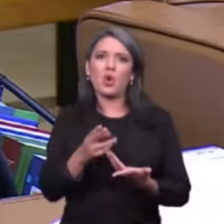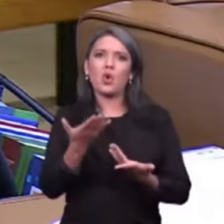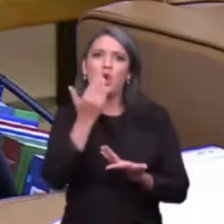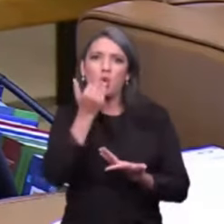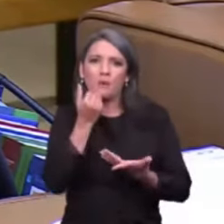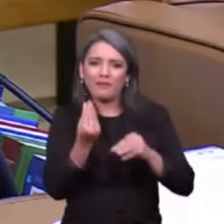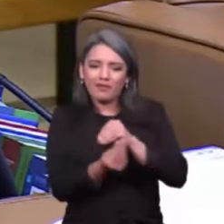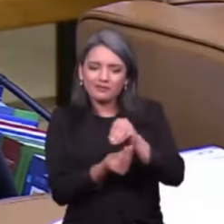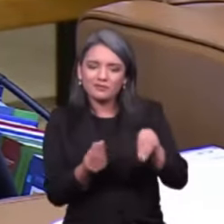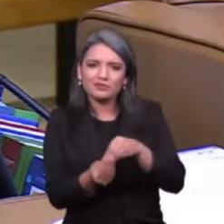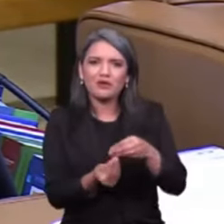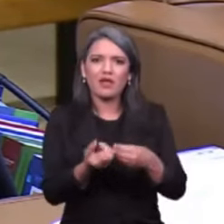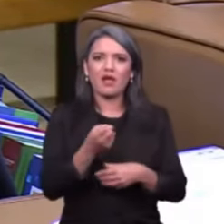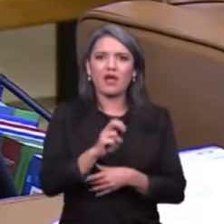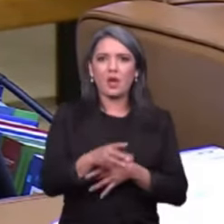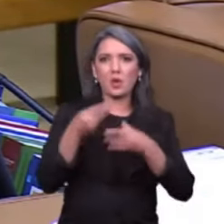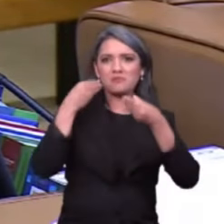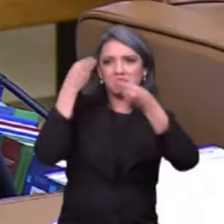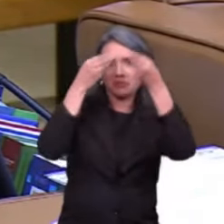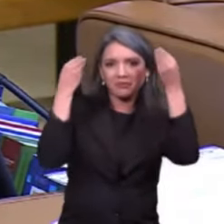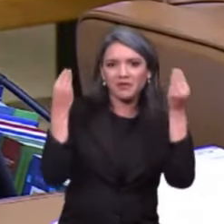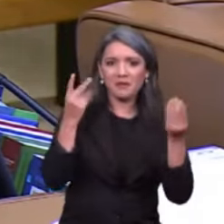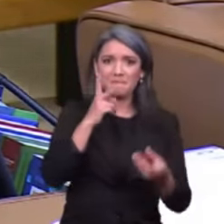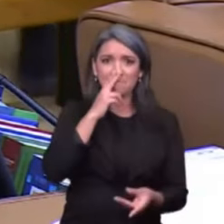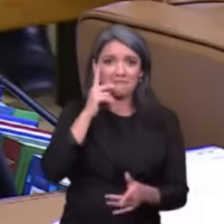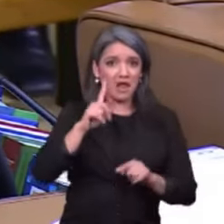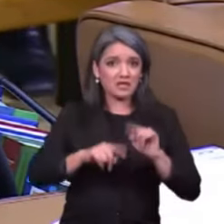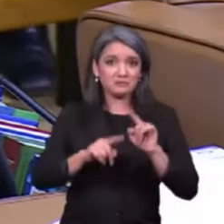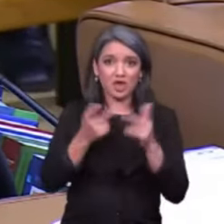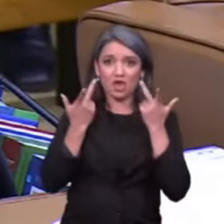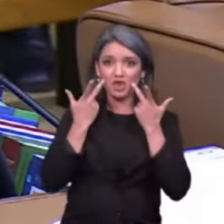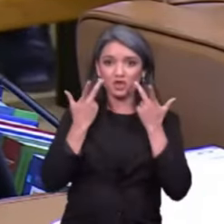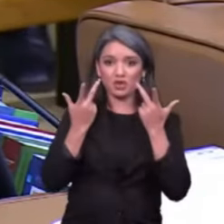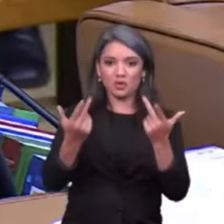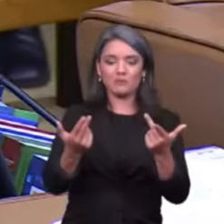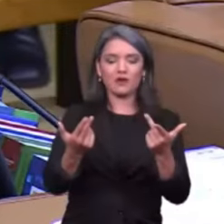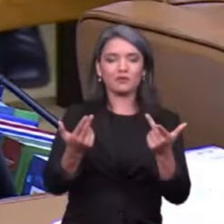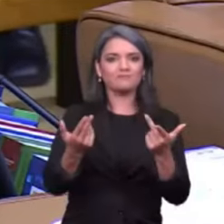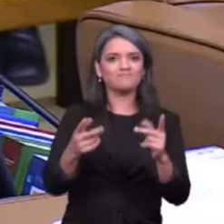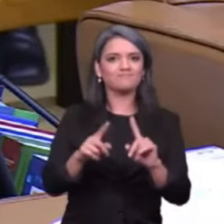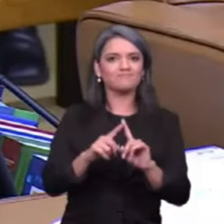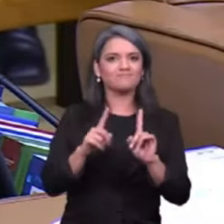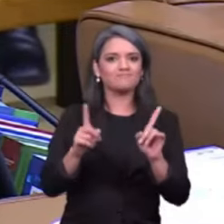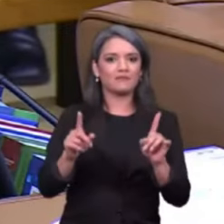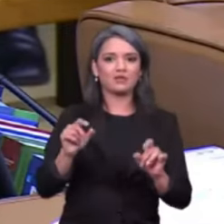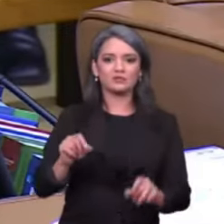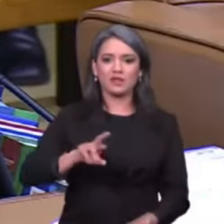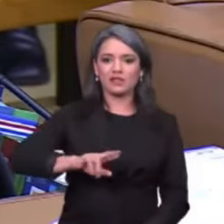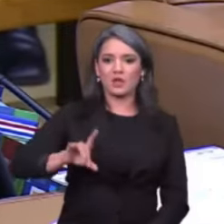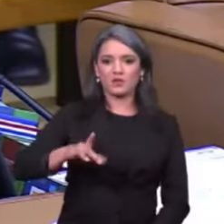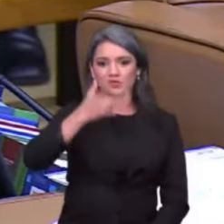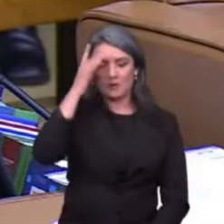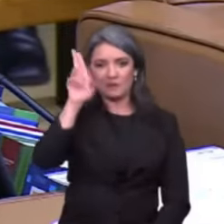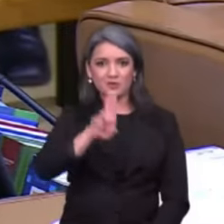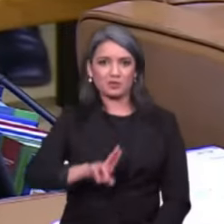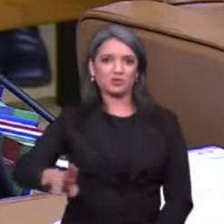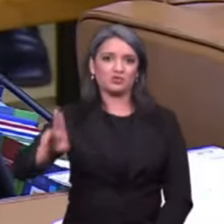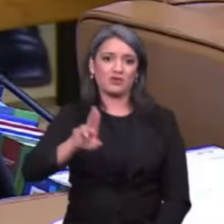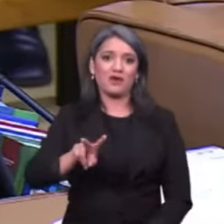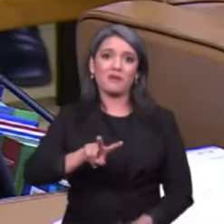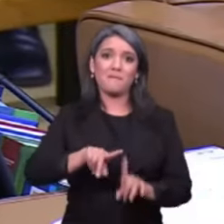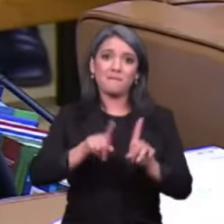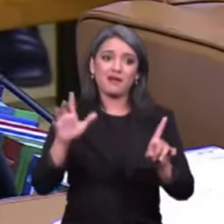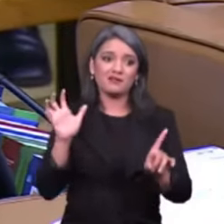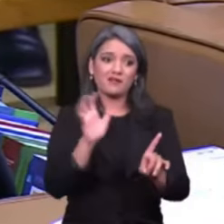ou cosméticos como se fosse um produto qualquer, vai além do usuário e pode atingir a família e a